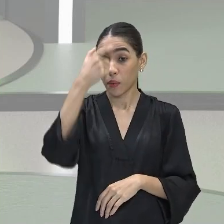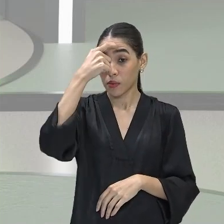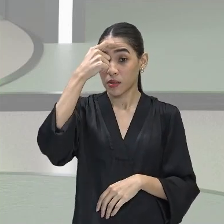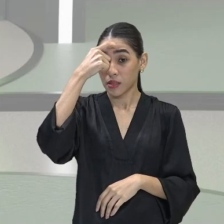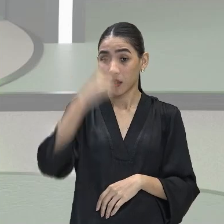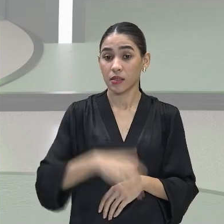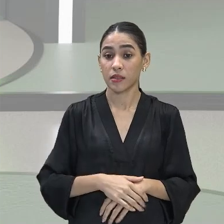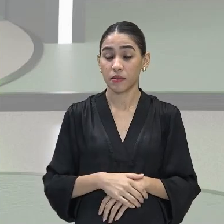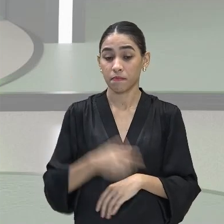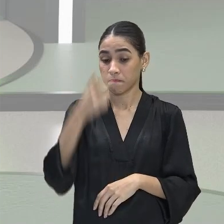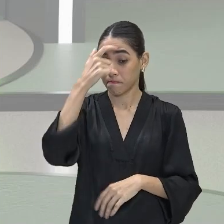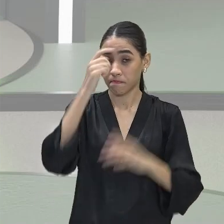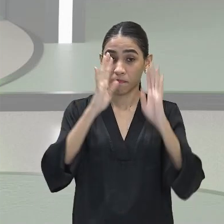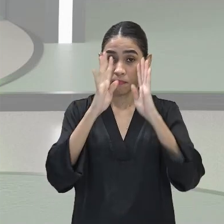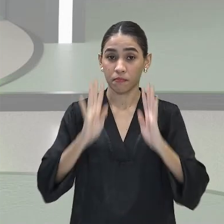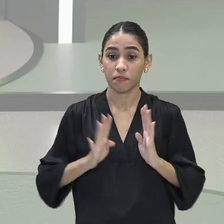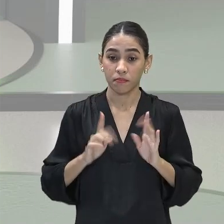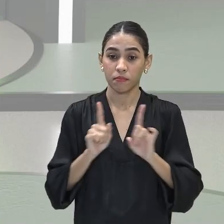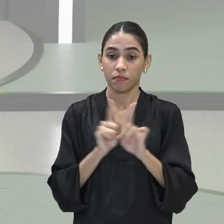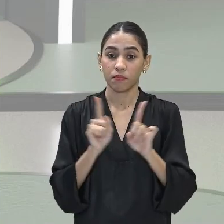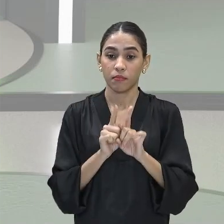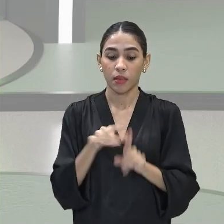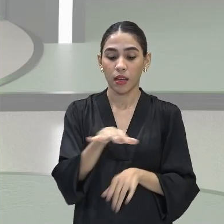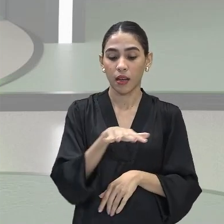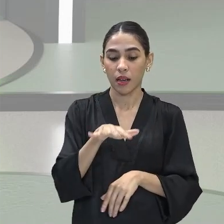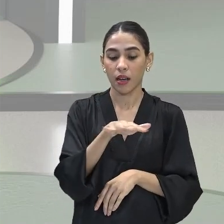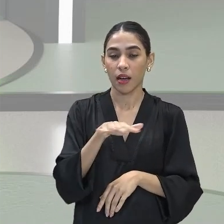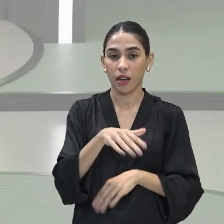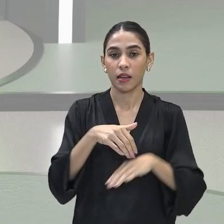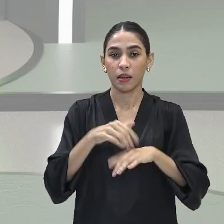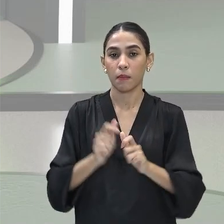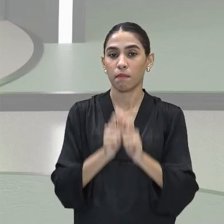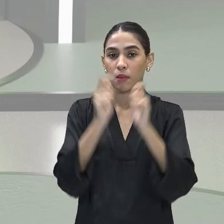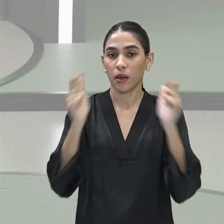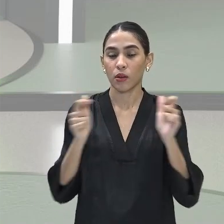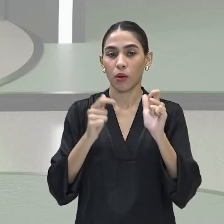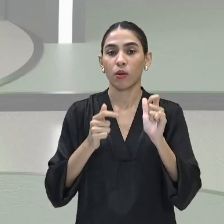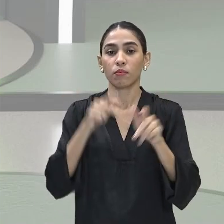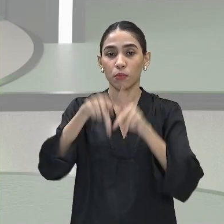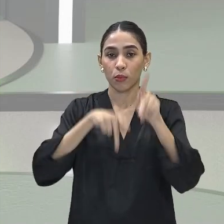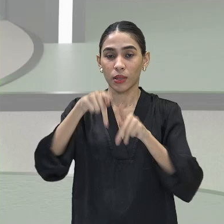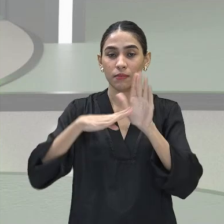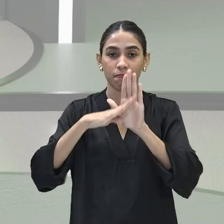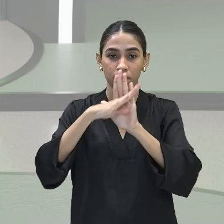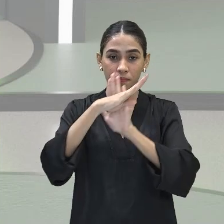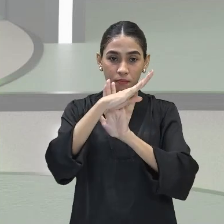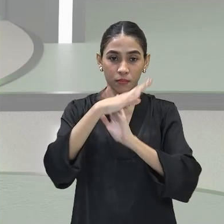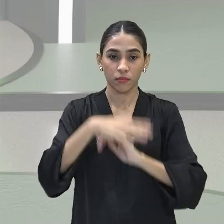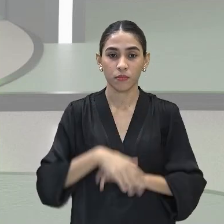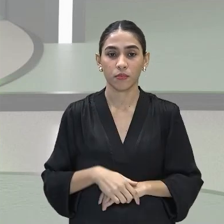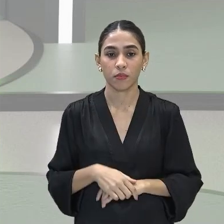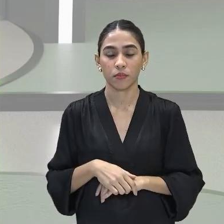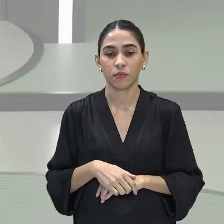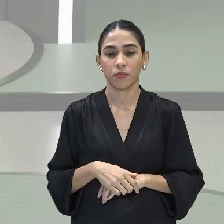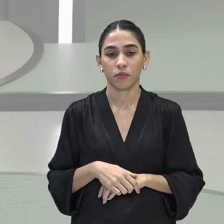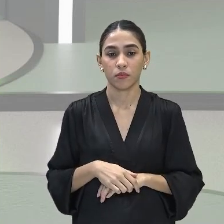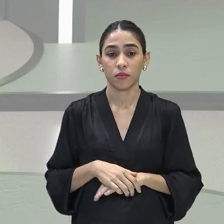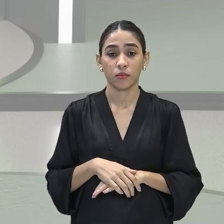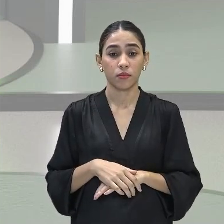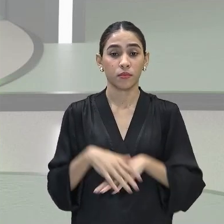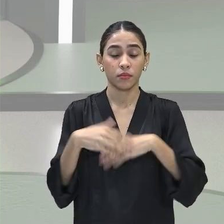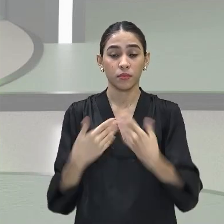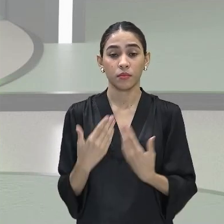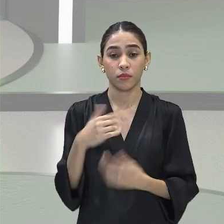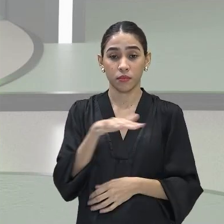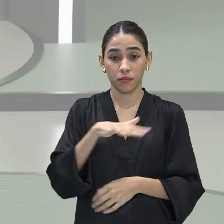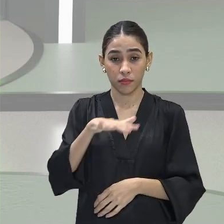né, esse ponto de atenção também para essas áreas que têm o maior crescimento populacional. E aí, né, nesse litoral